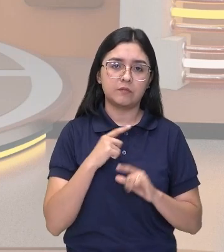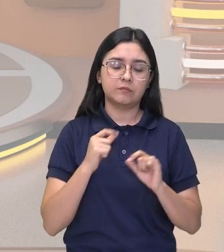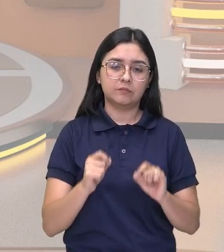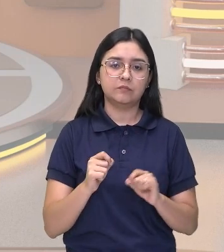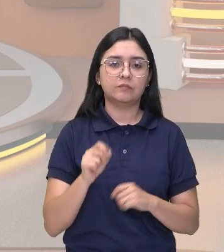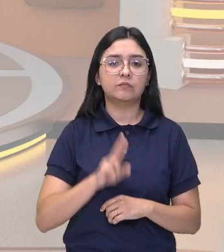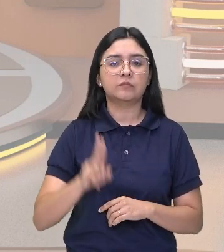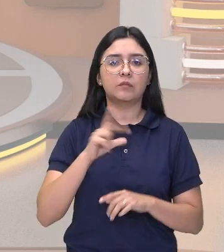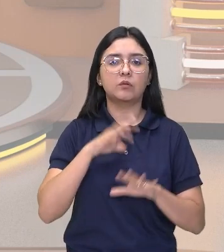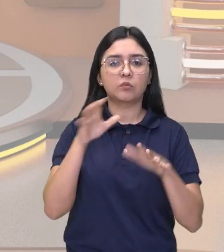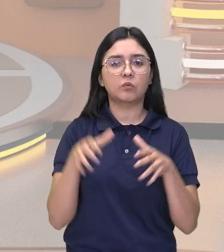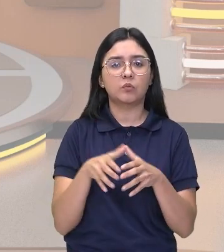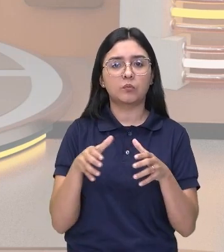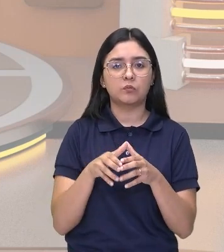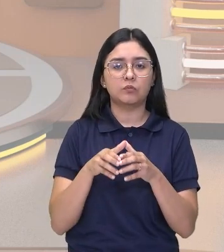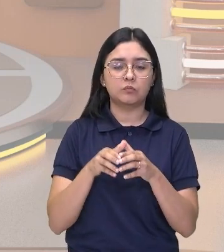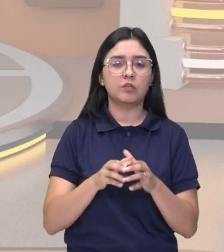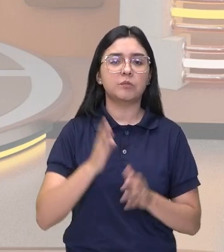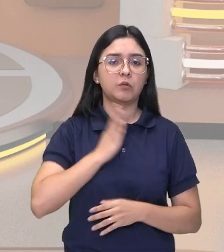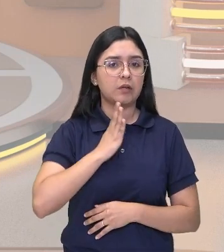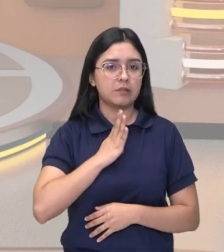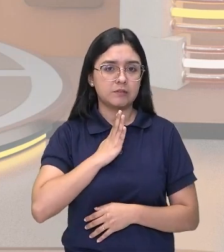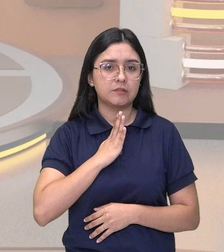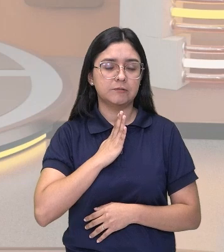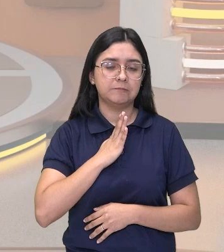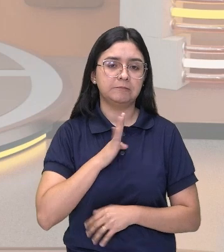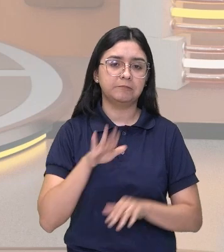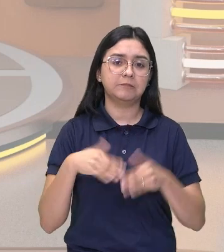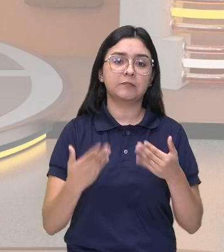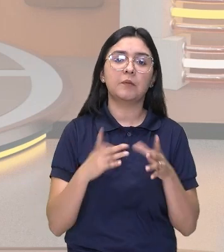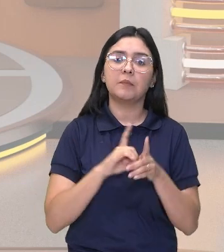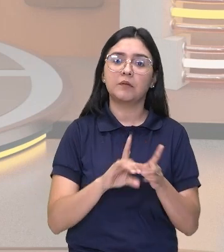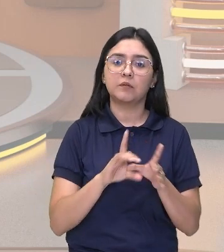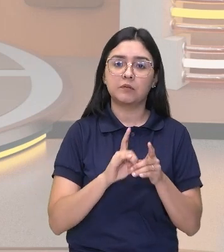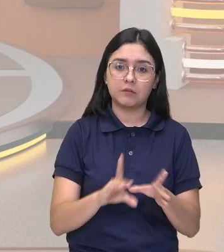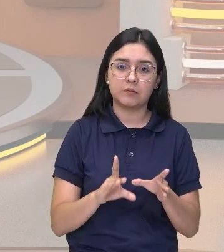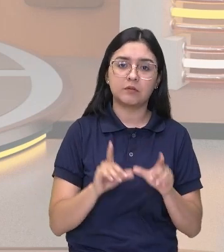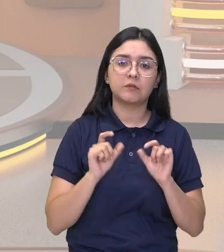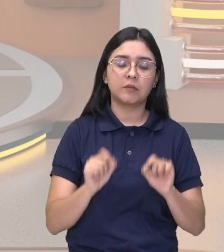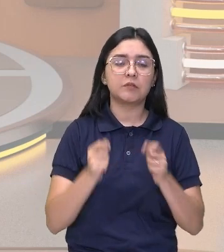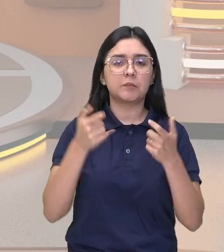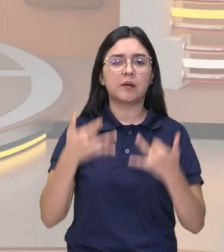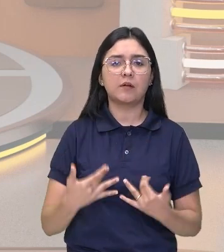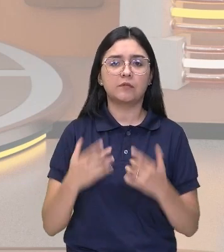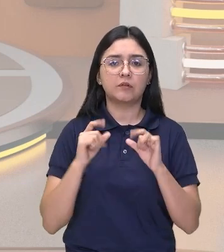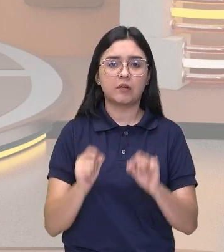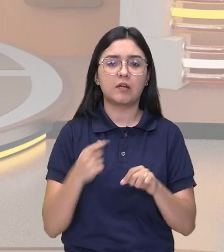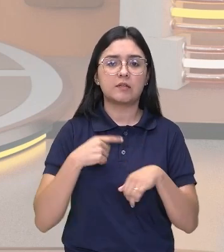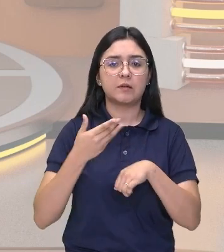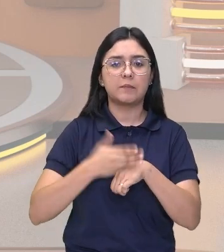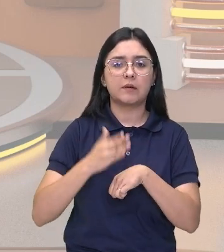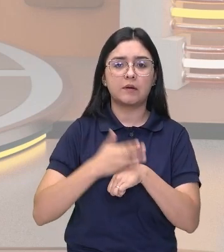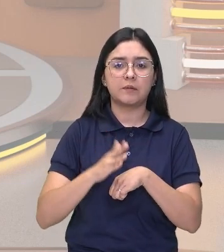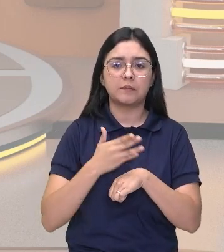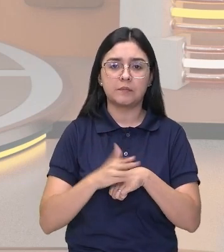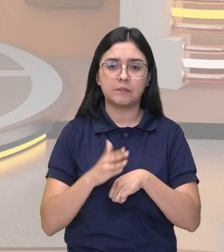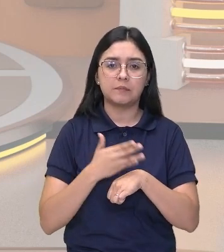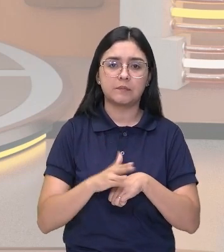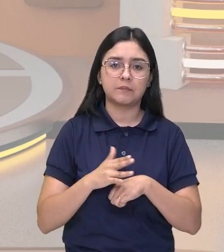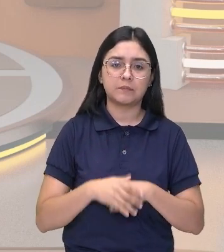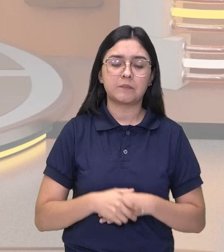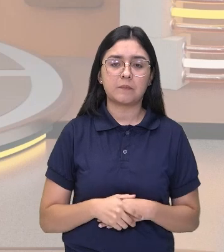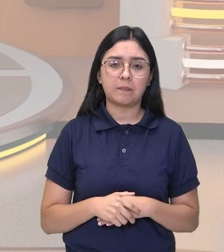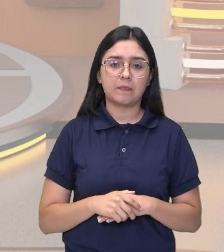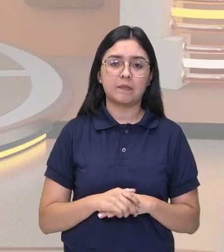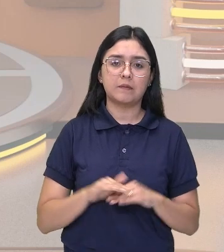pela burguesia, que via uma doutrina que justificava a sua prática de acúmulo de capital. Gente,